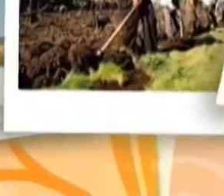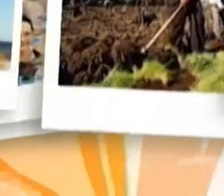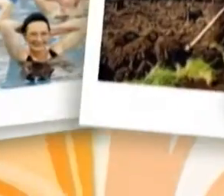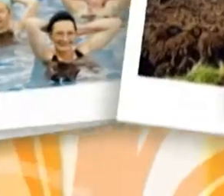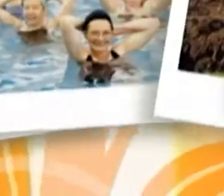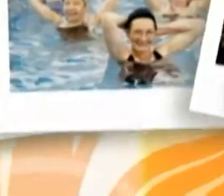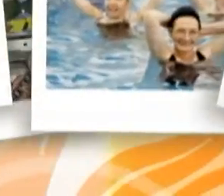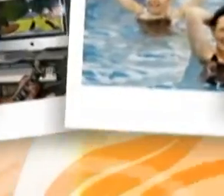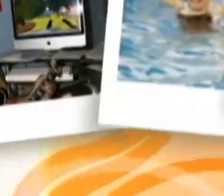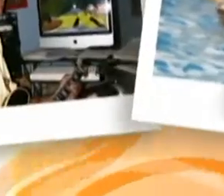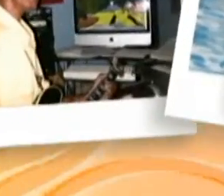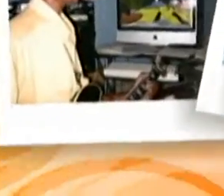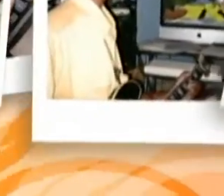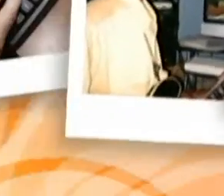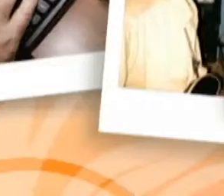Música